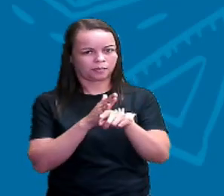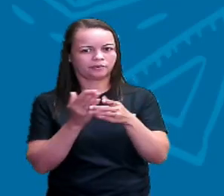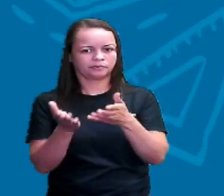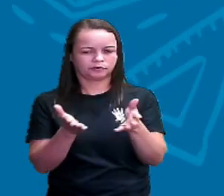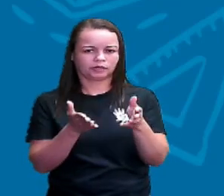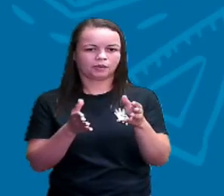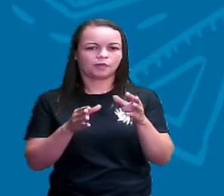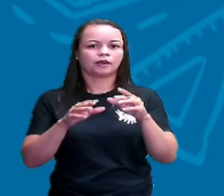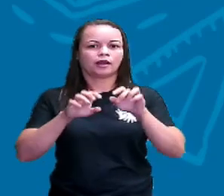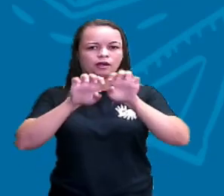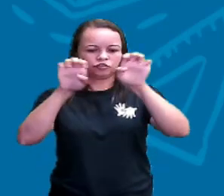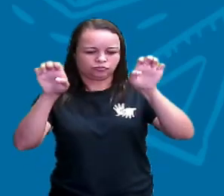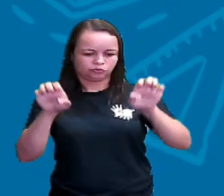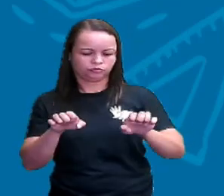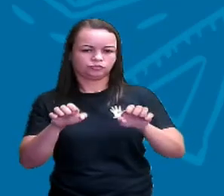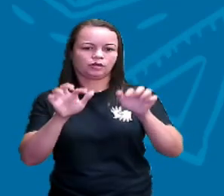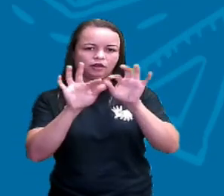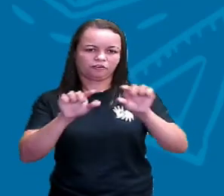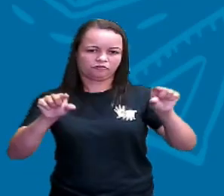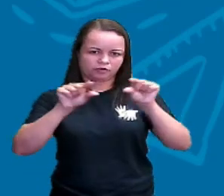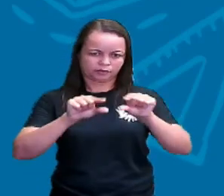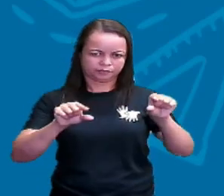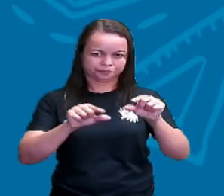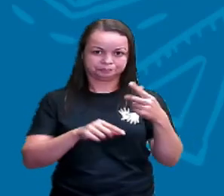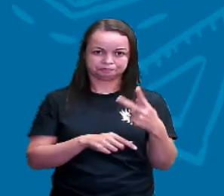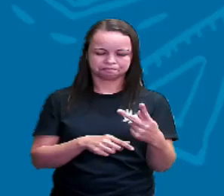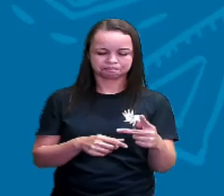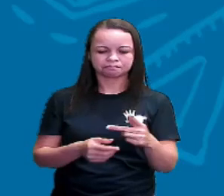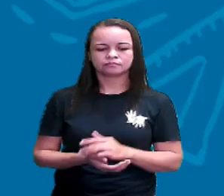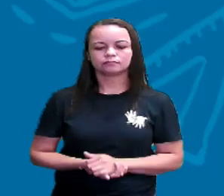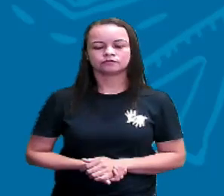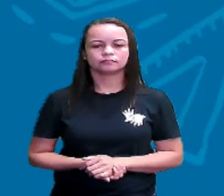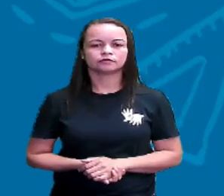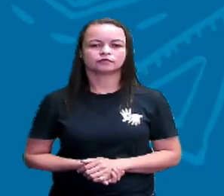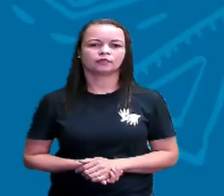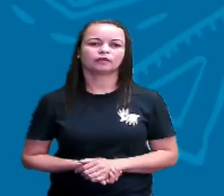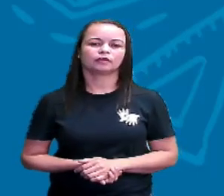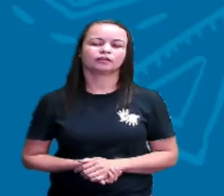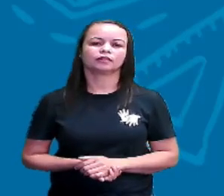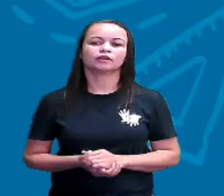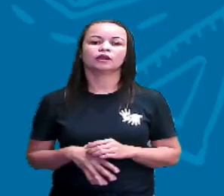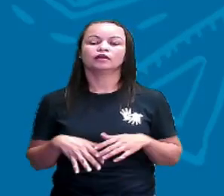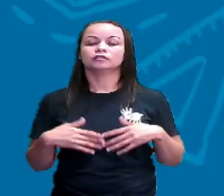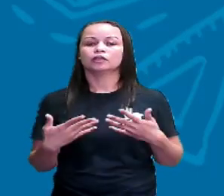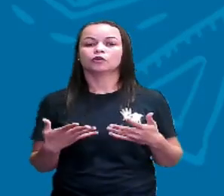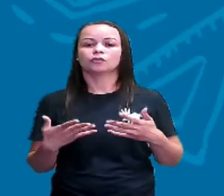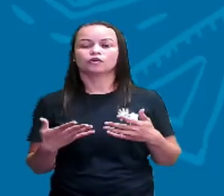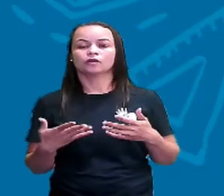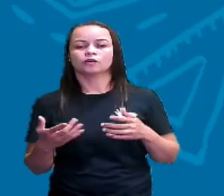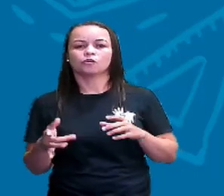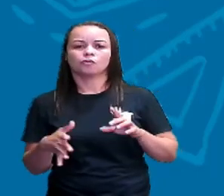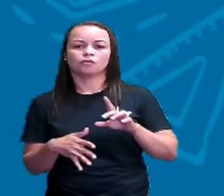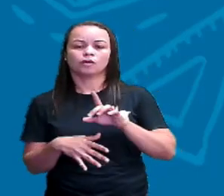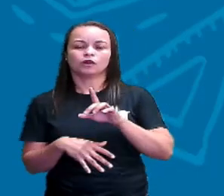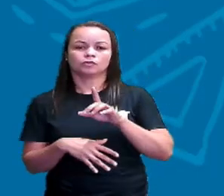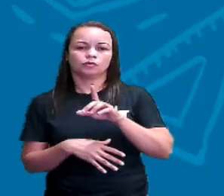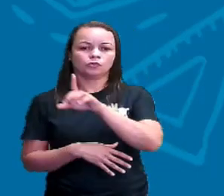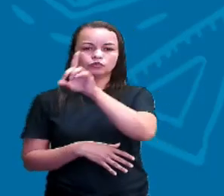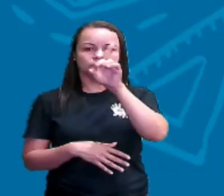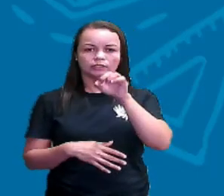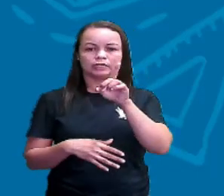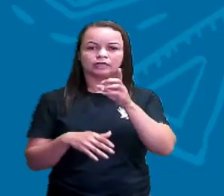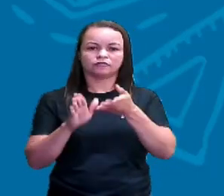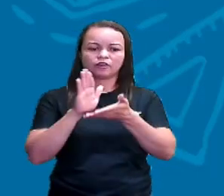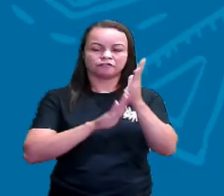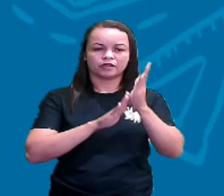frase é essa. Que dia da semana vas a viajar? Então, que dia da semana você vai